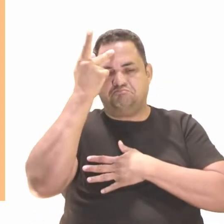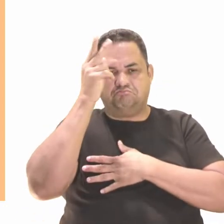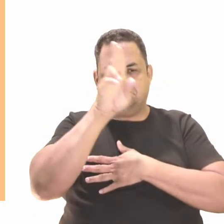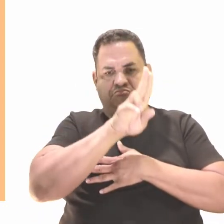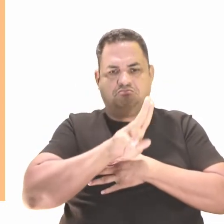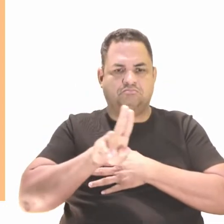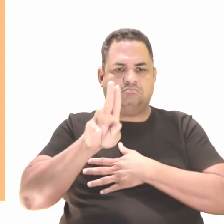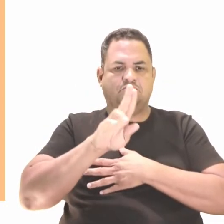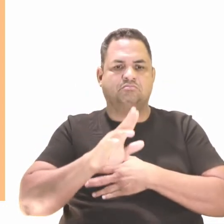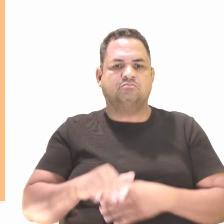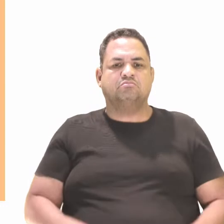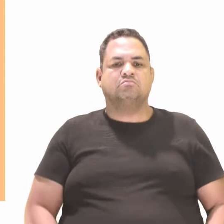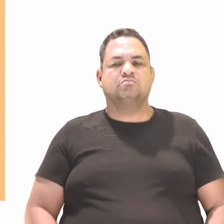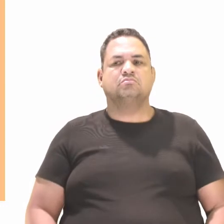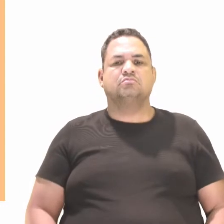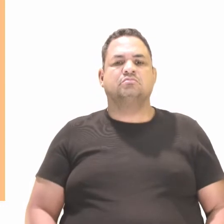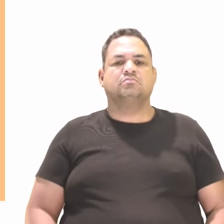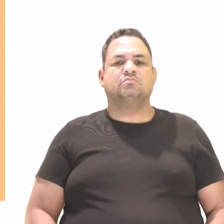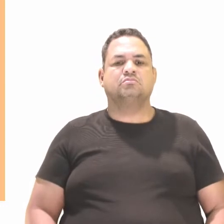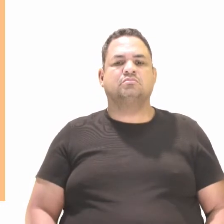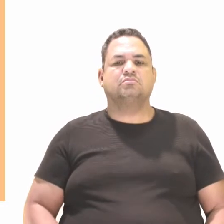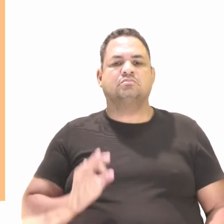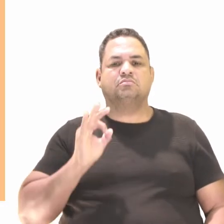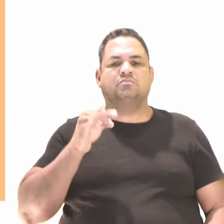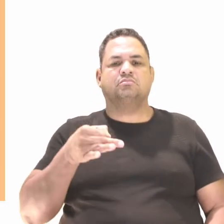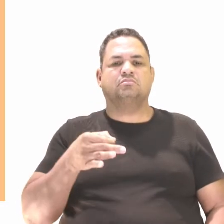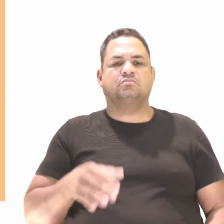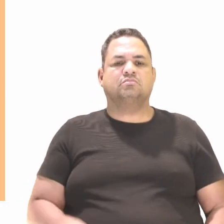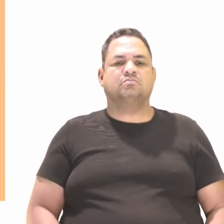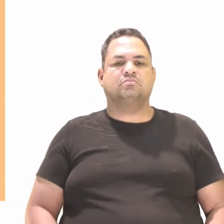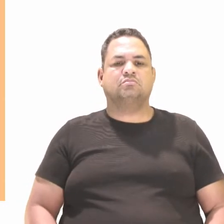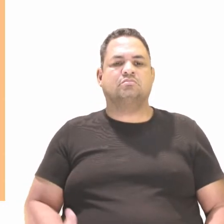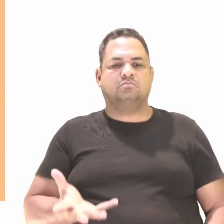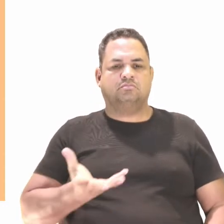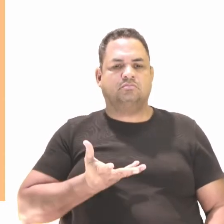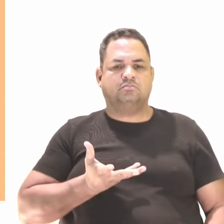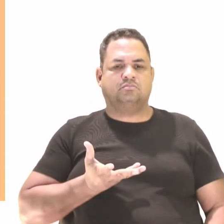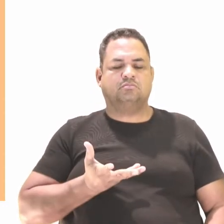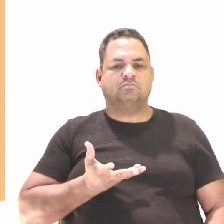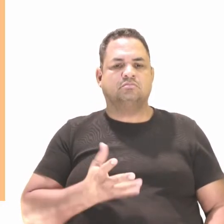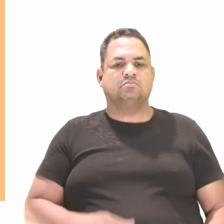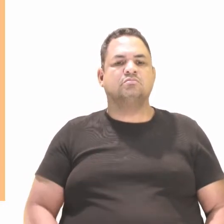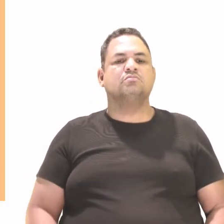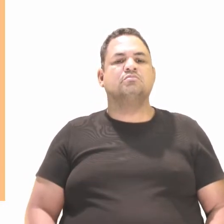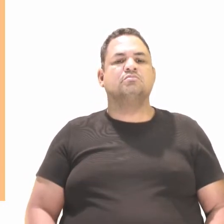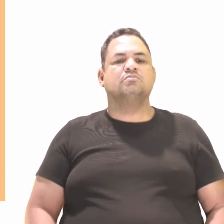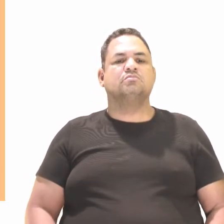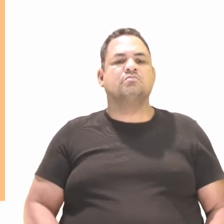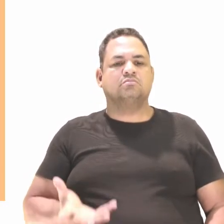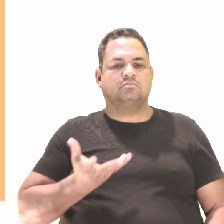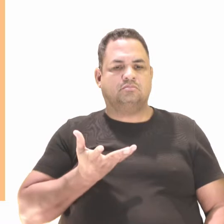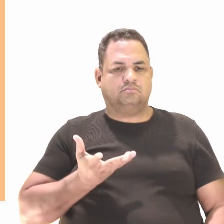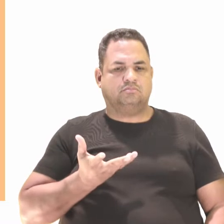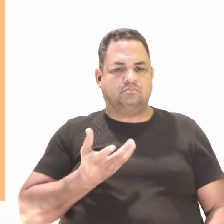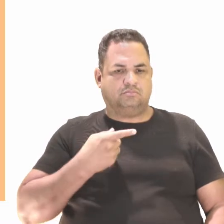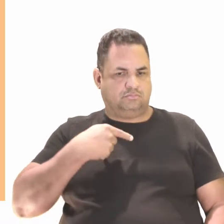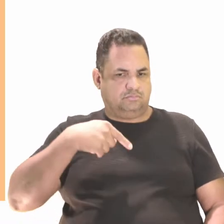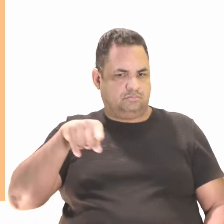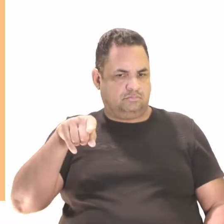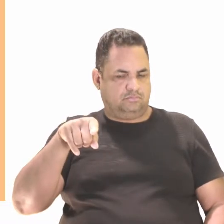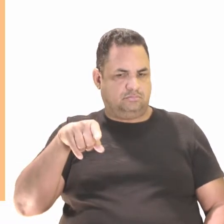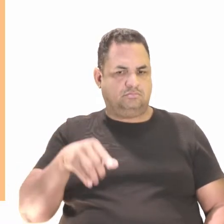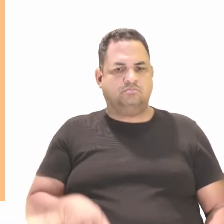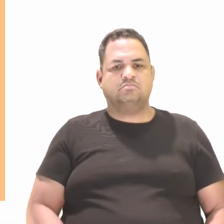usando you, é você ou vocês, certo? Então você quer, do you want to? Você quer ir,